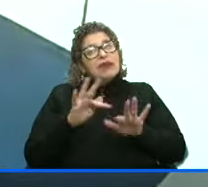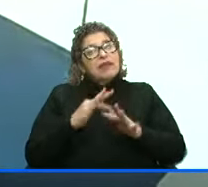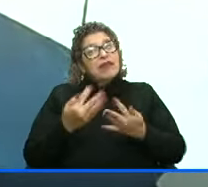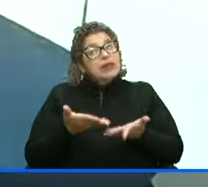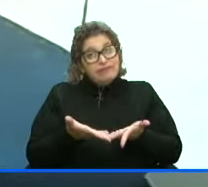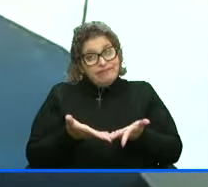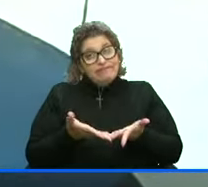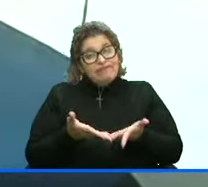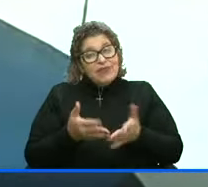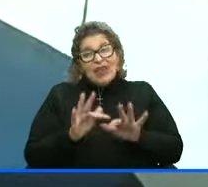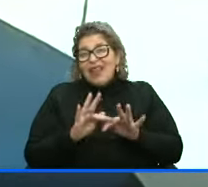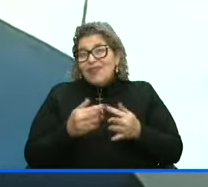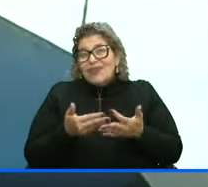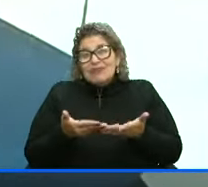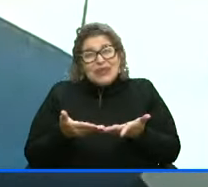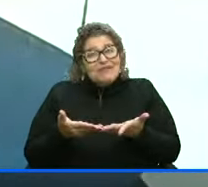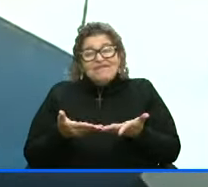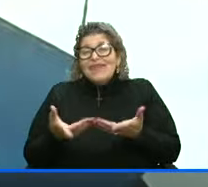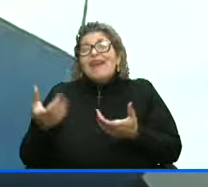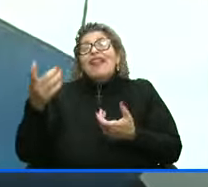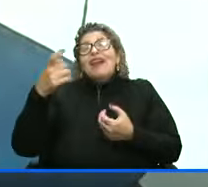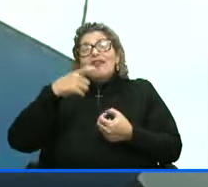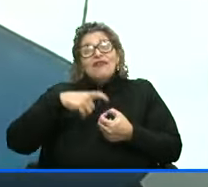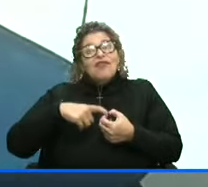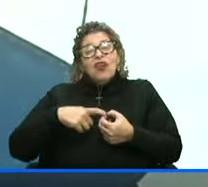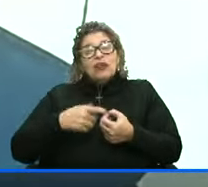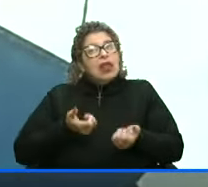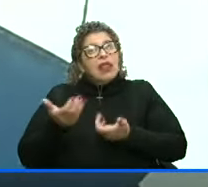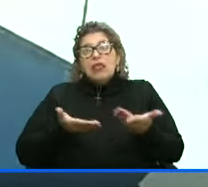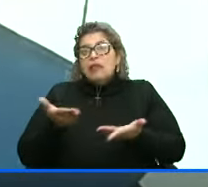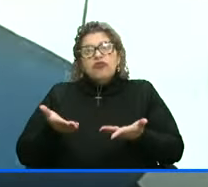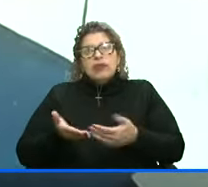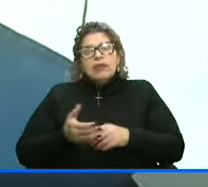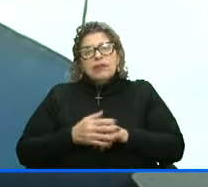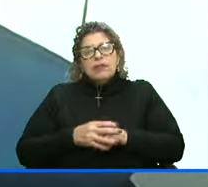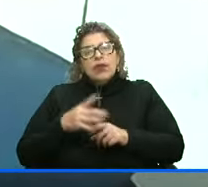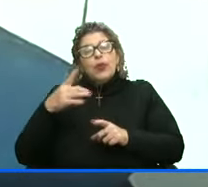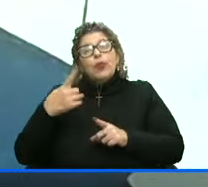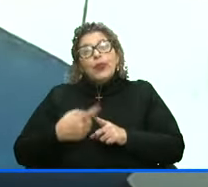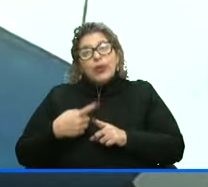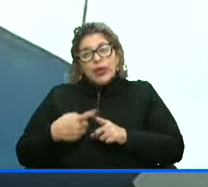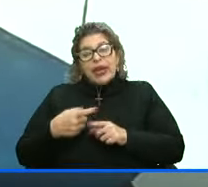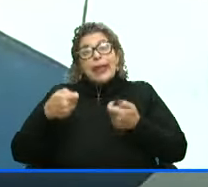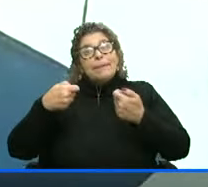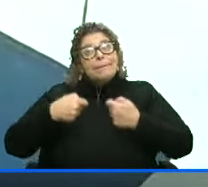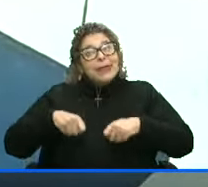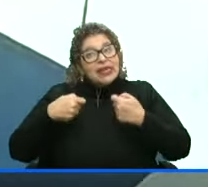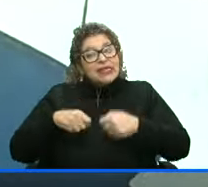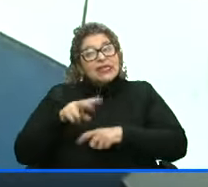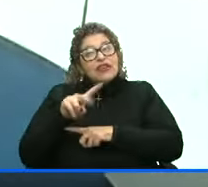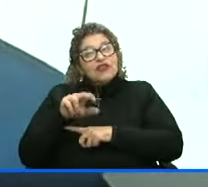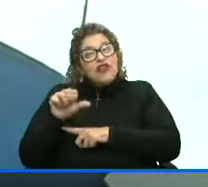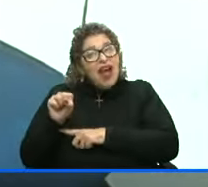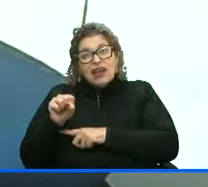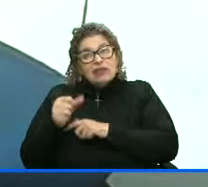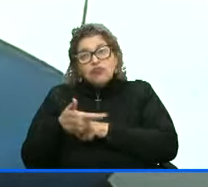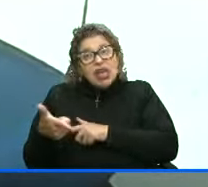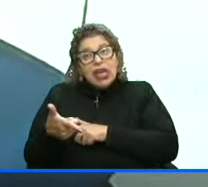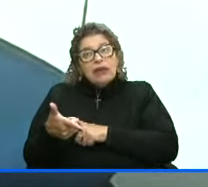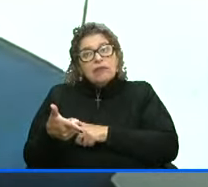Mas aquela família, ela volta a não ser atendida, porque aonde ela precisava de vaga, não